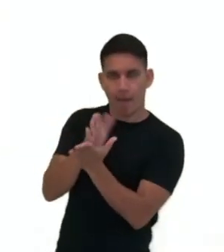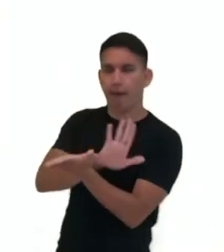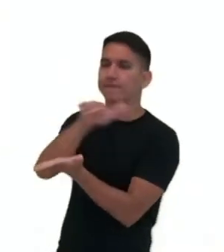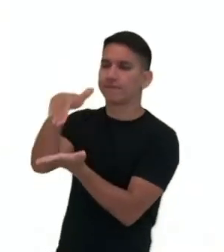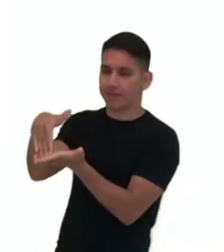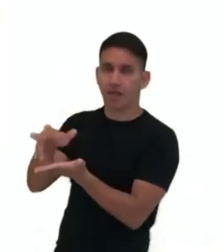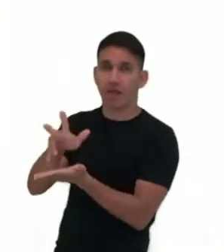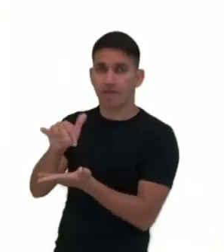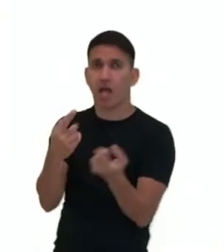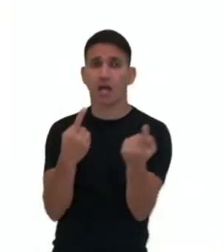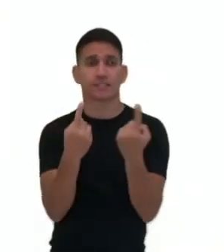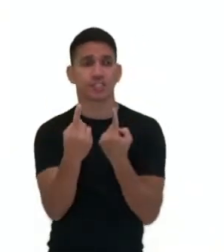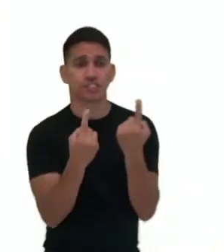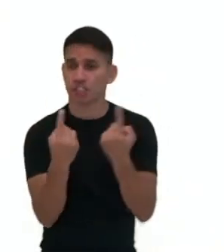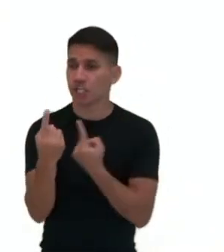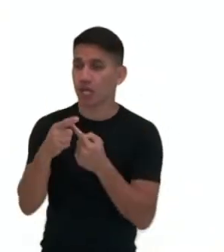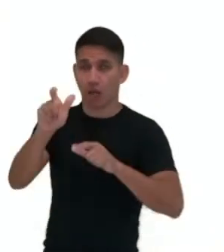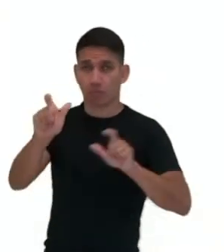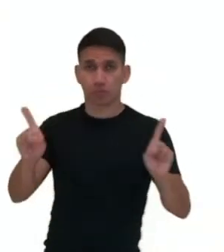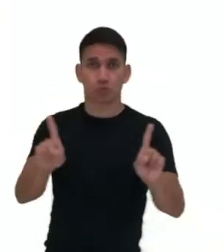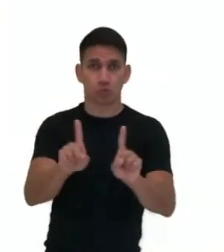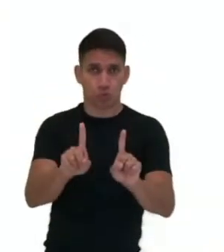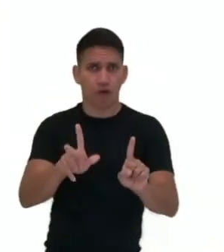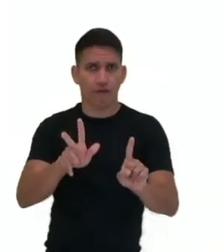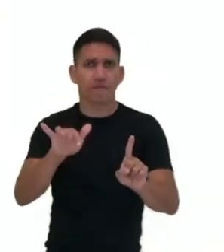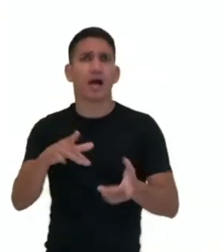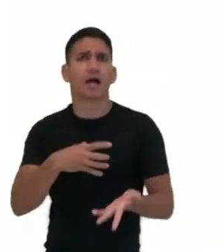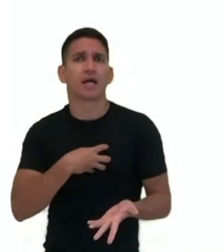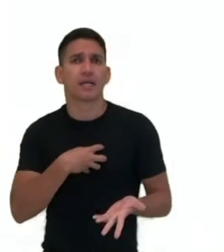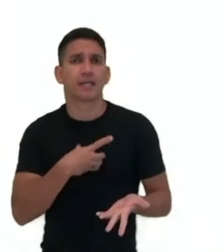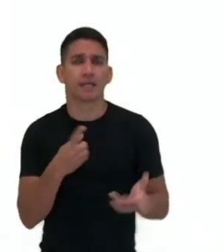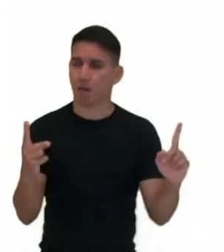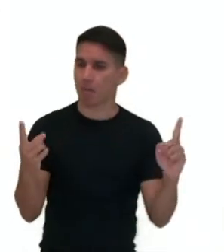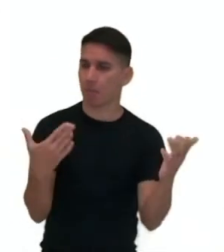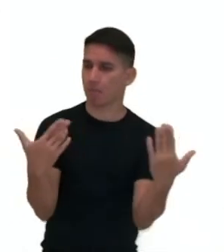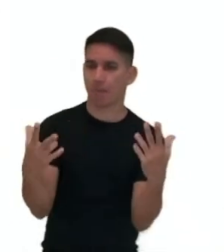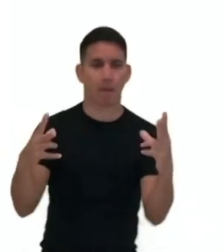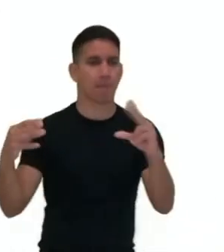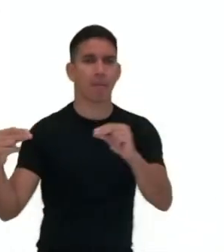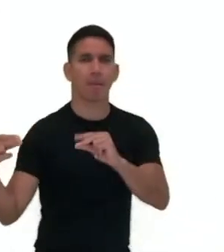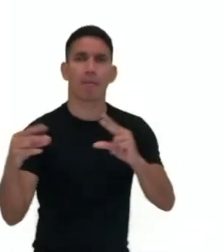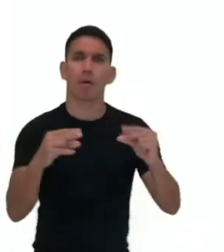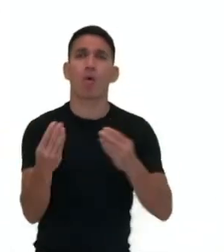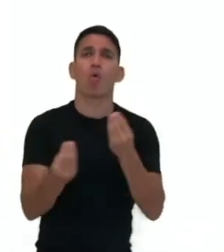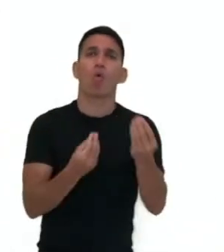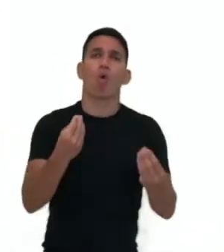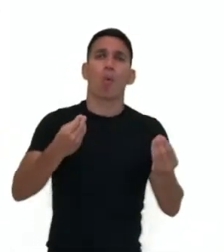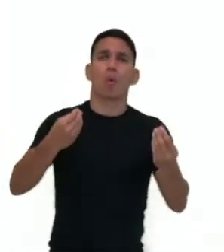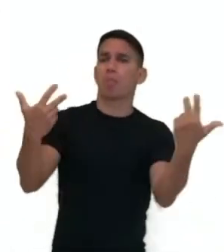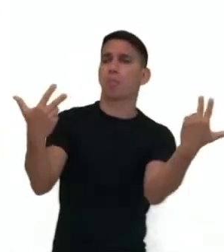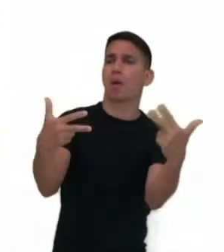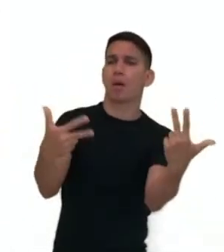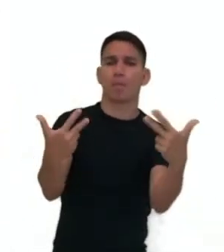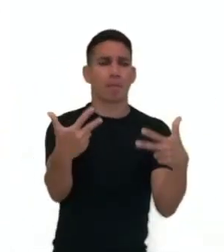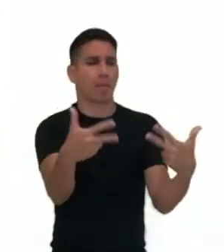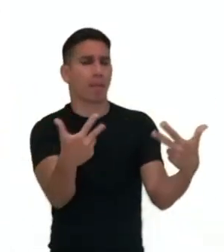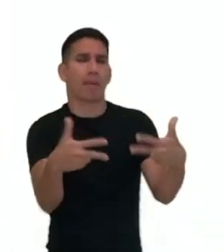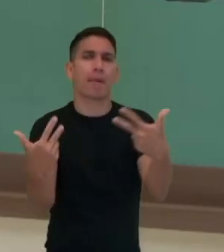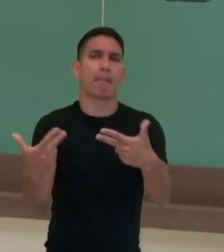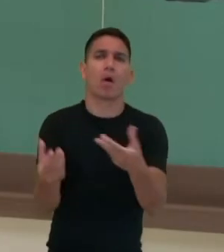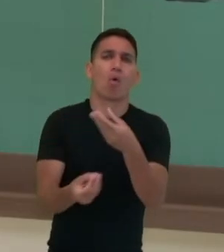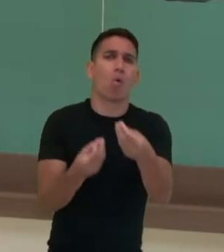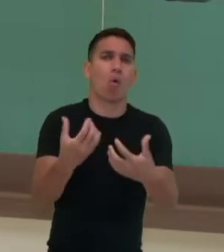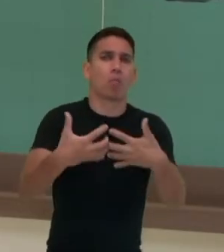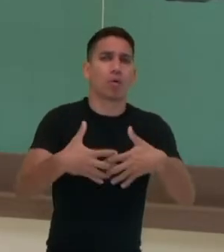ter diálogos entre os personagens, né? De que forma, então, os personagens vão conversar entre si. Então,